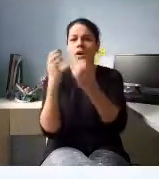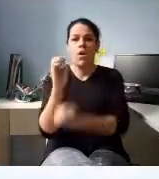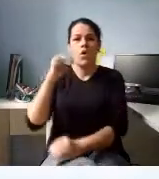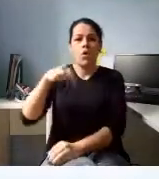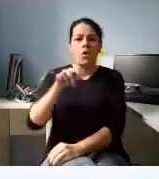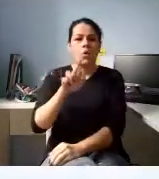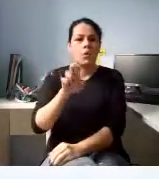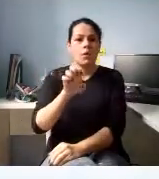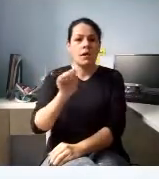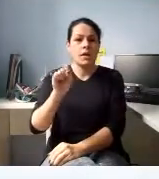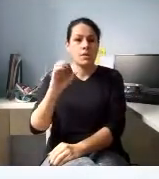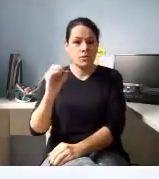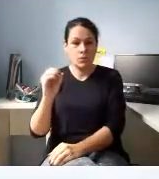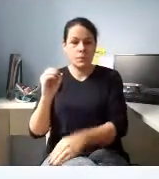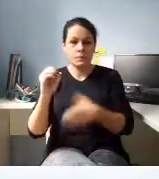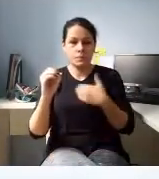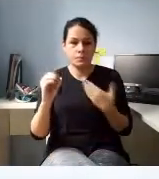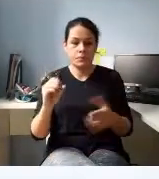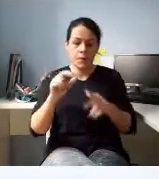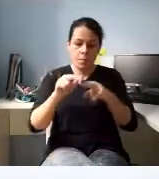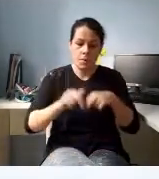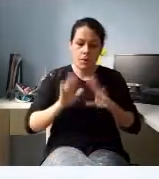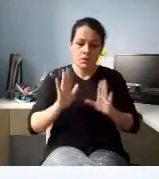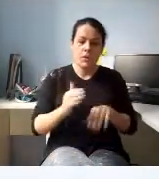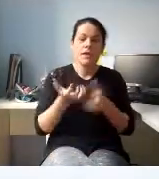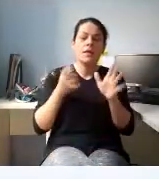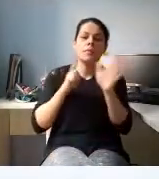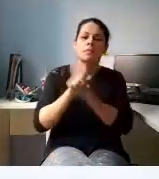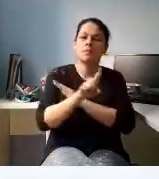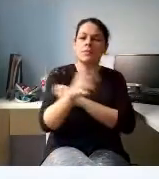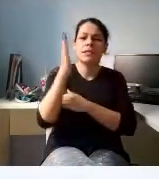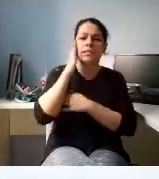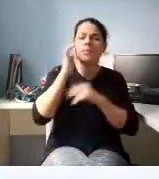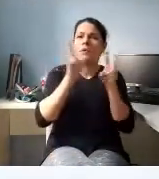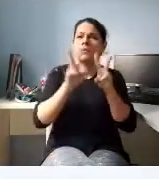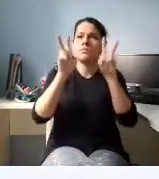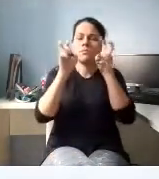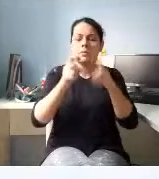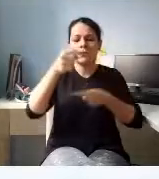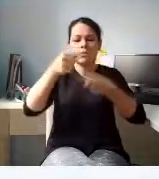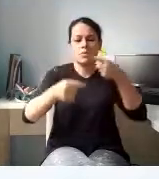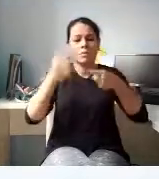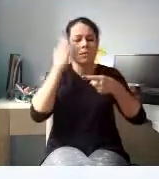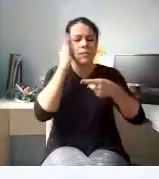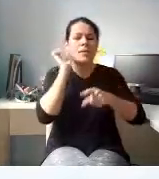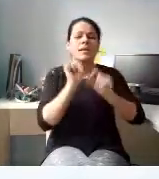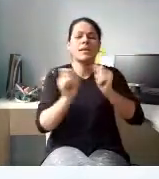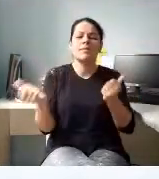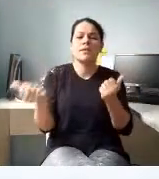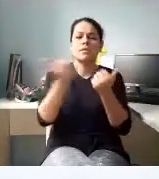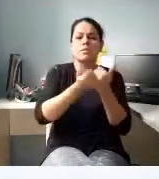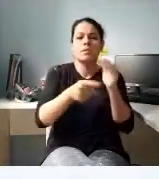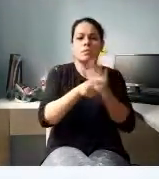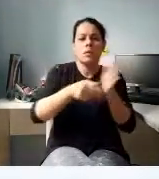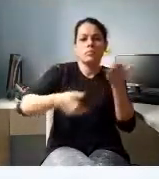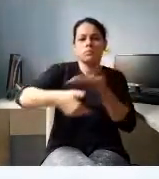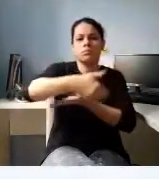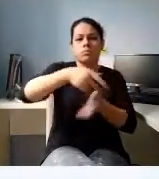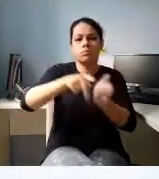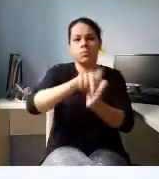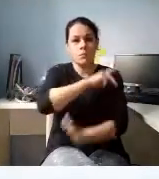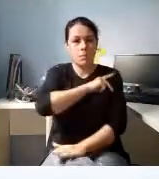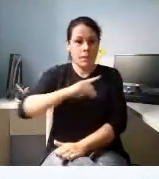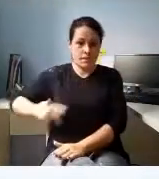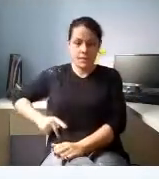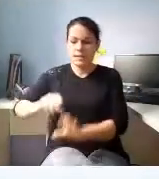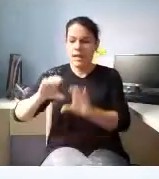é exatamente as articulações para a sucessão, para a presidência, tanto da Câmara